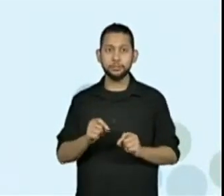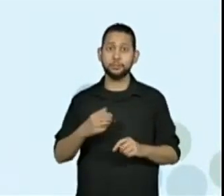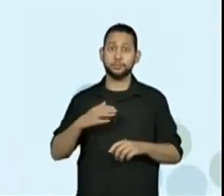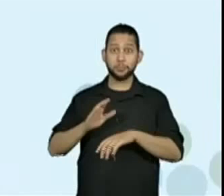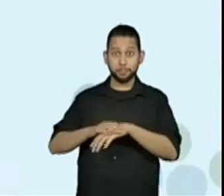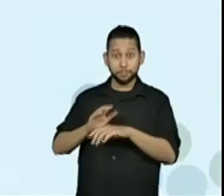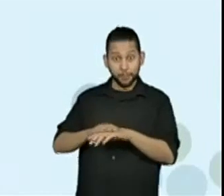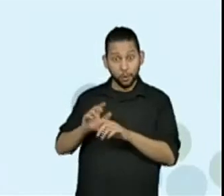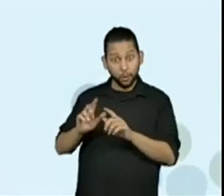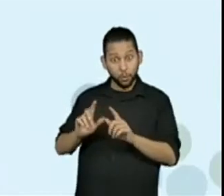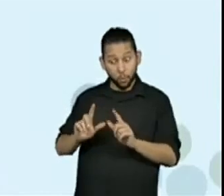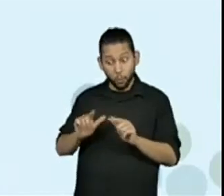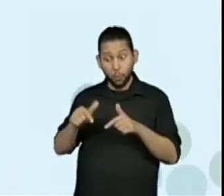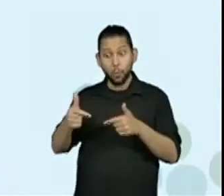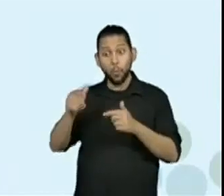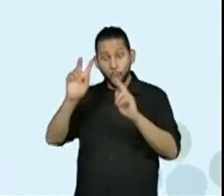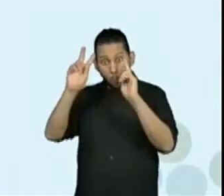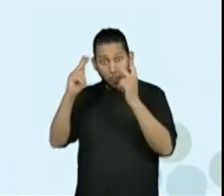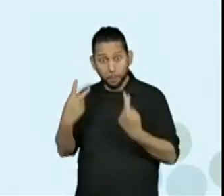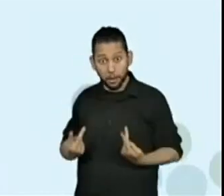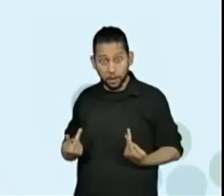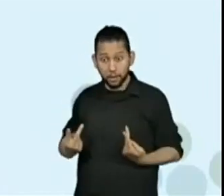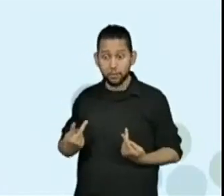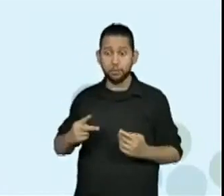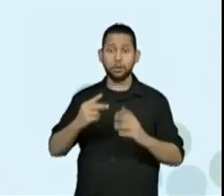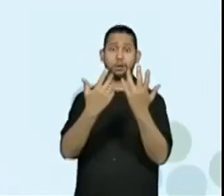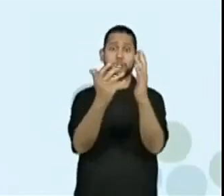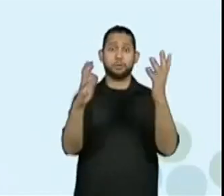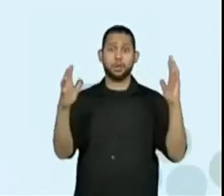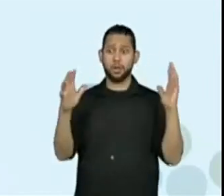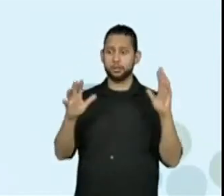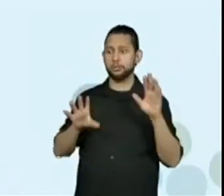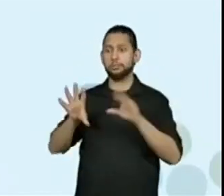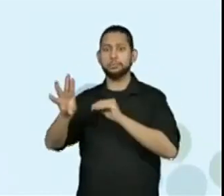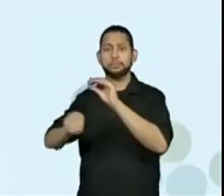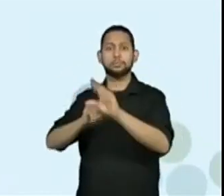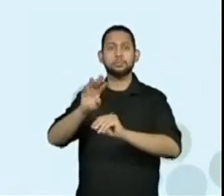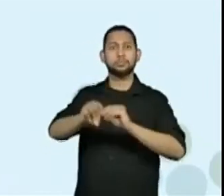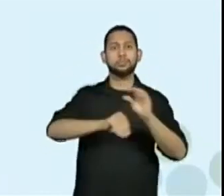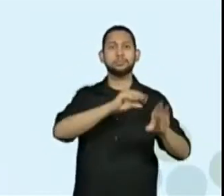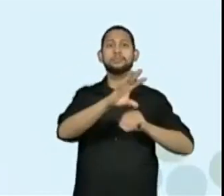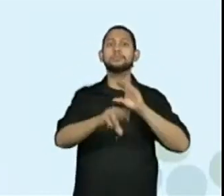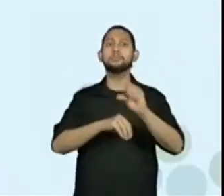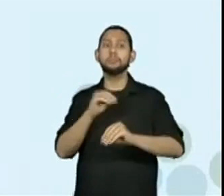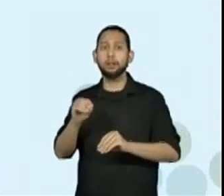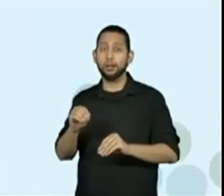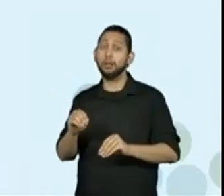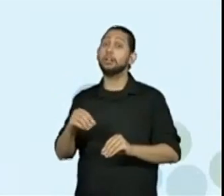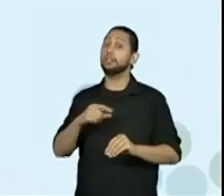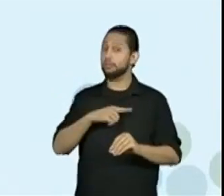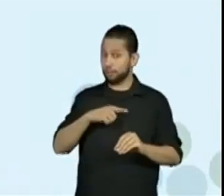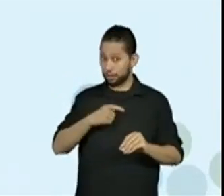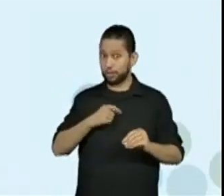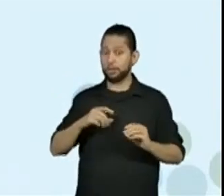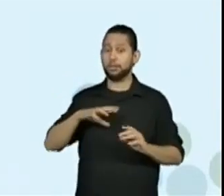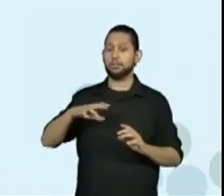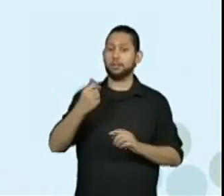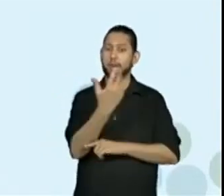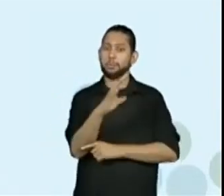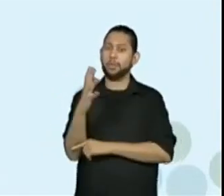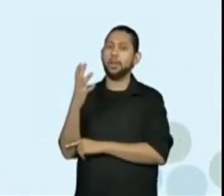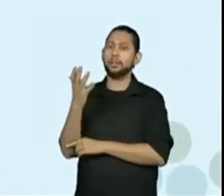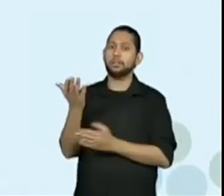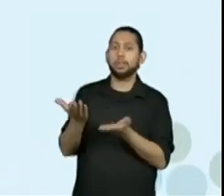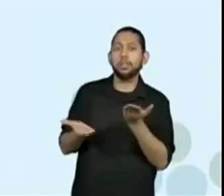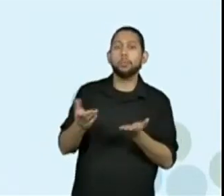EF05CI03, identificar os efeitos decorrentes da ação do ser humano sobre o equilíbrio ambiental relacionado